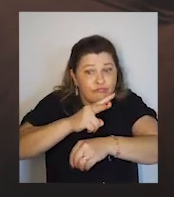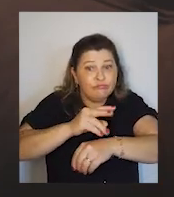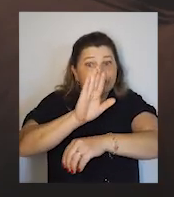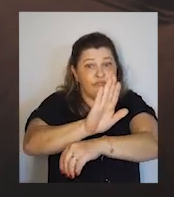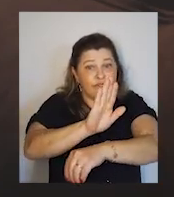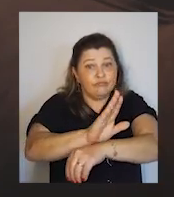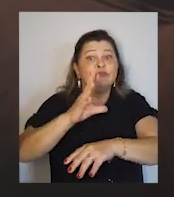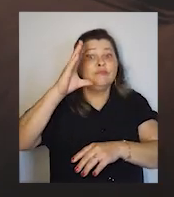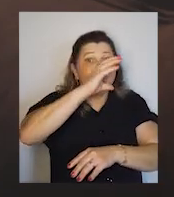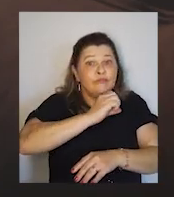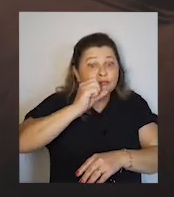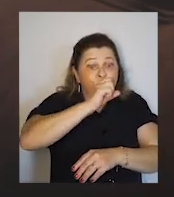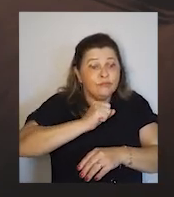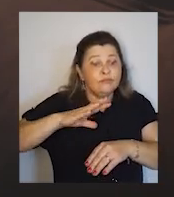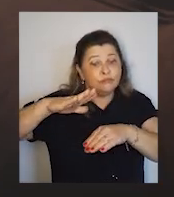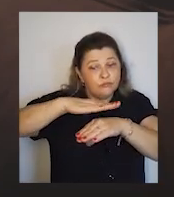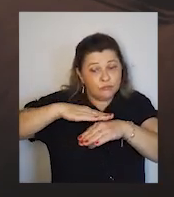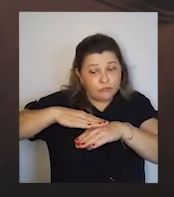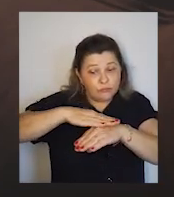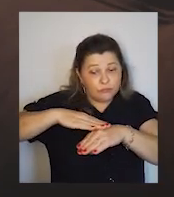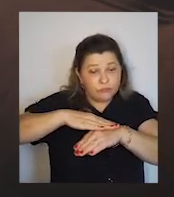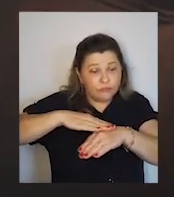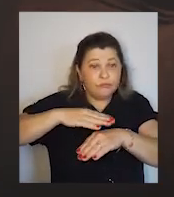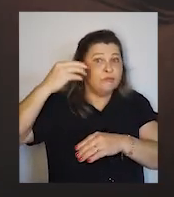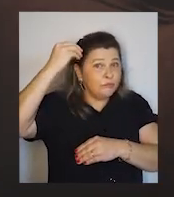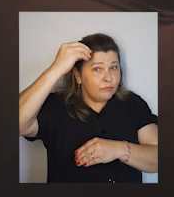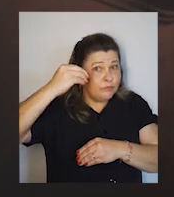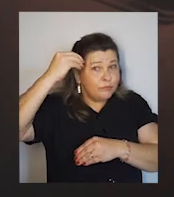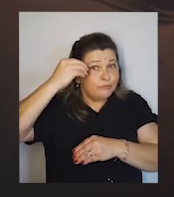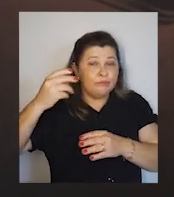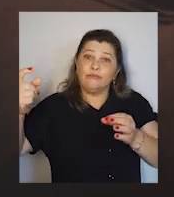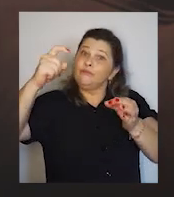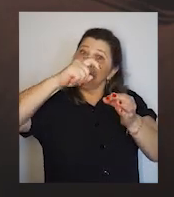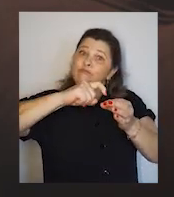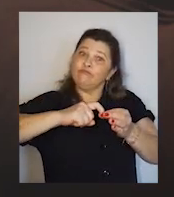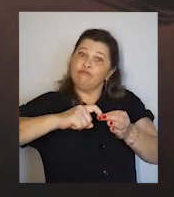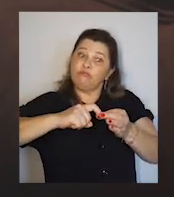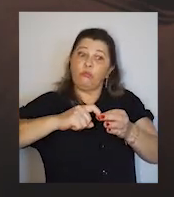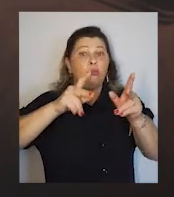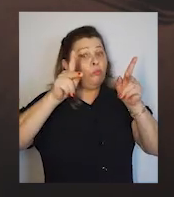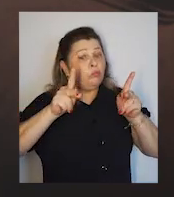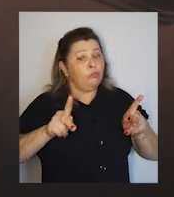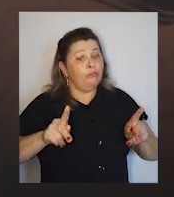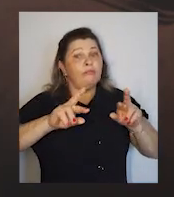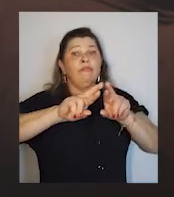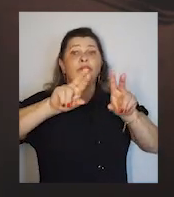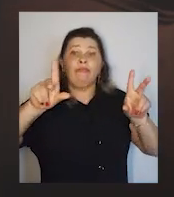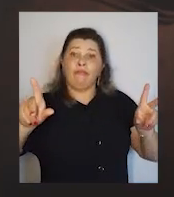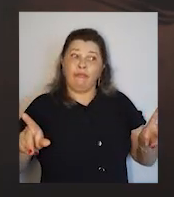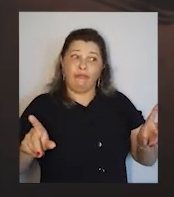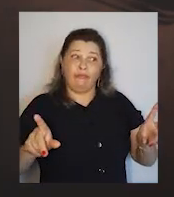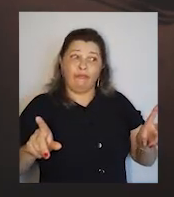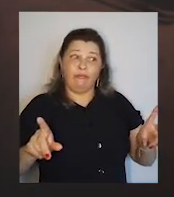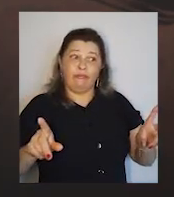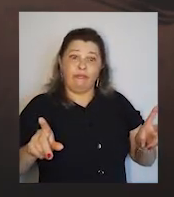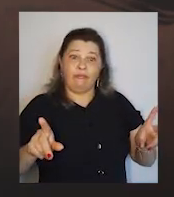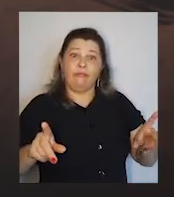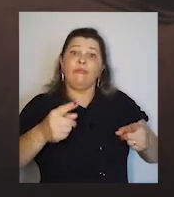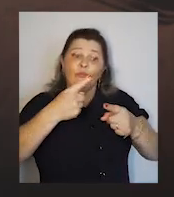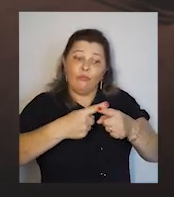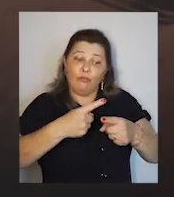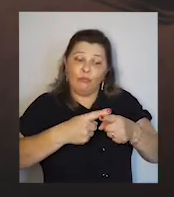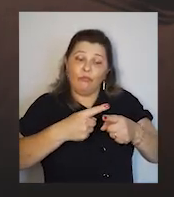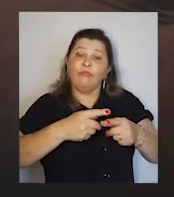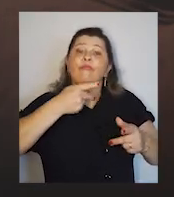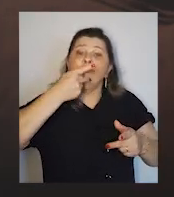ele ia conversar, né, com o psicólogo. E ele voltava uma outra pessoa, sabe? Porque ele colocava